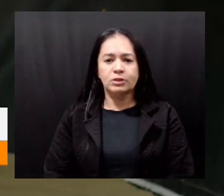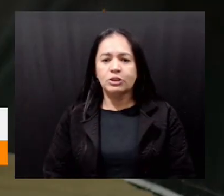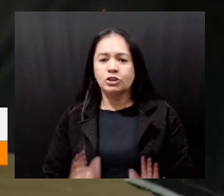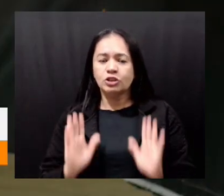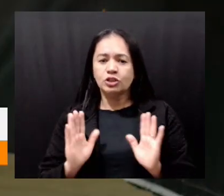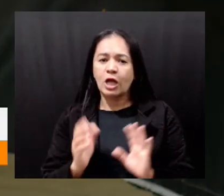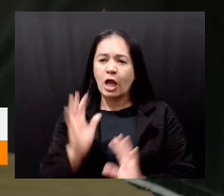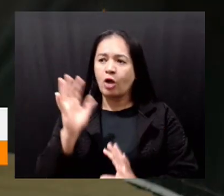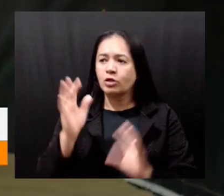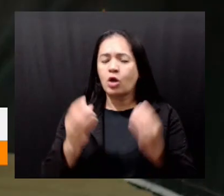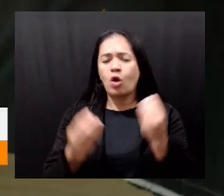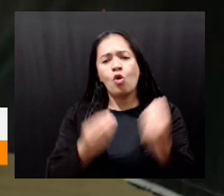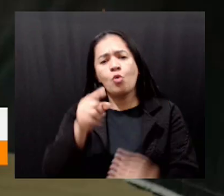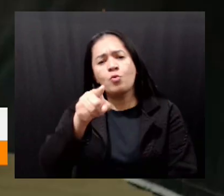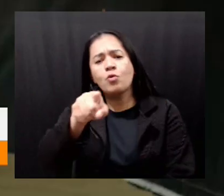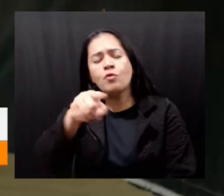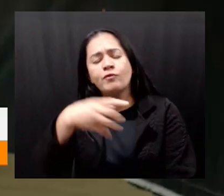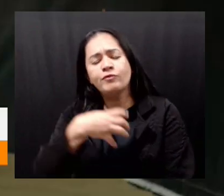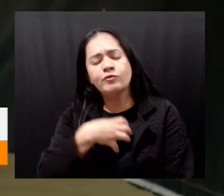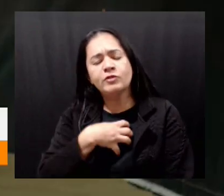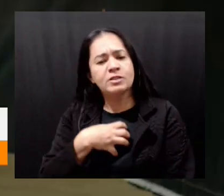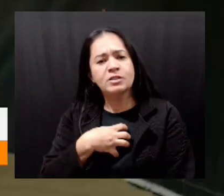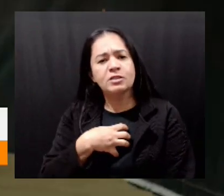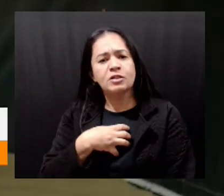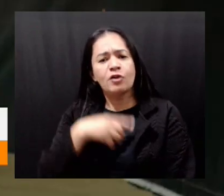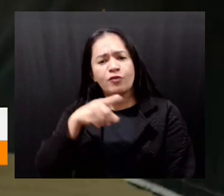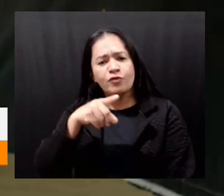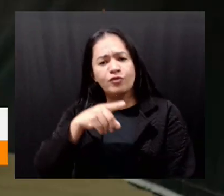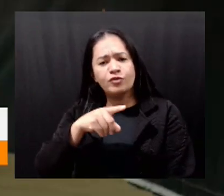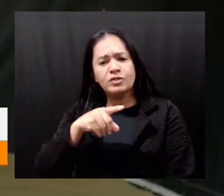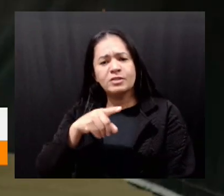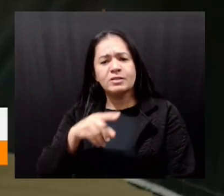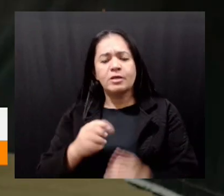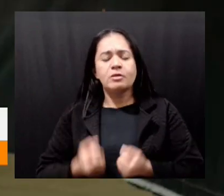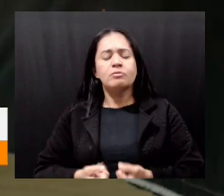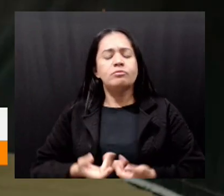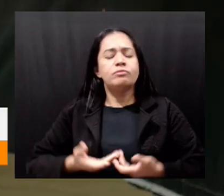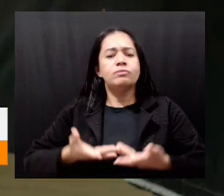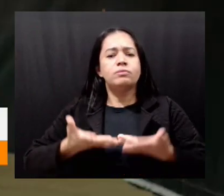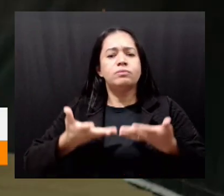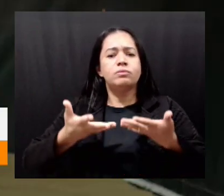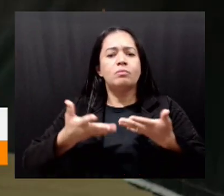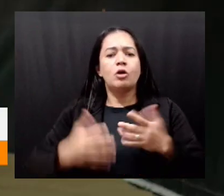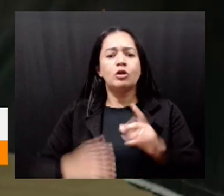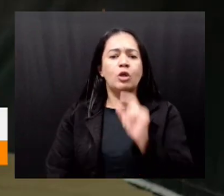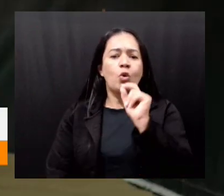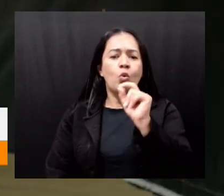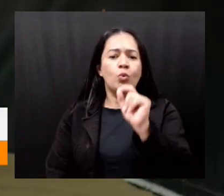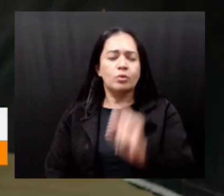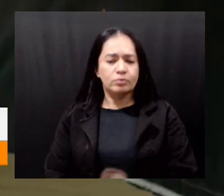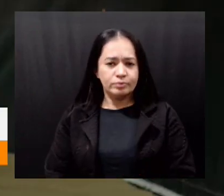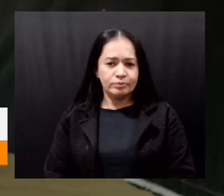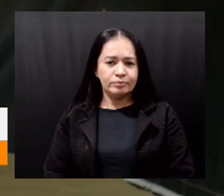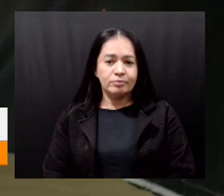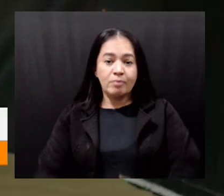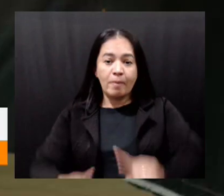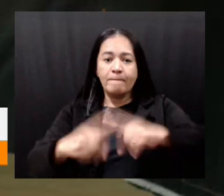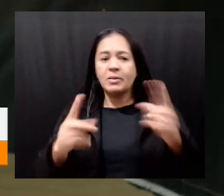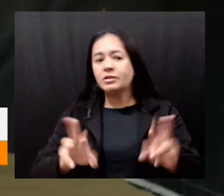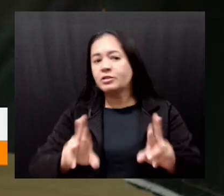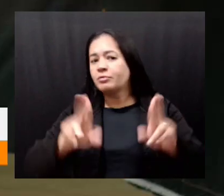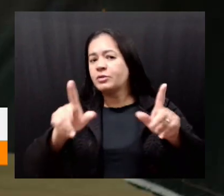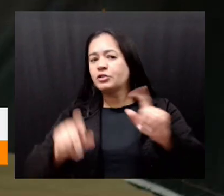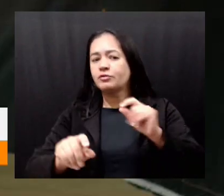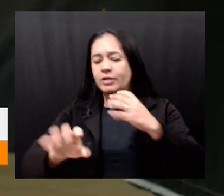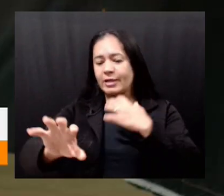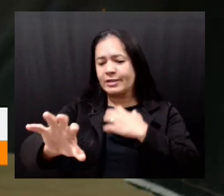se sentindo, né? O que você está transbordando. Aí, Mariana, uma diferença aí, você falou sobre empatia, né,